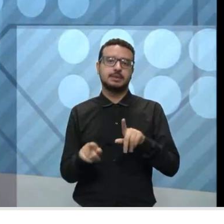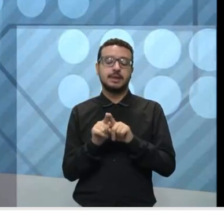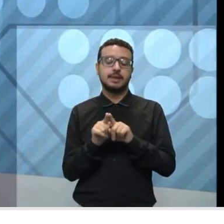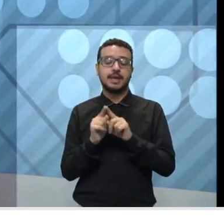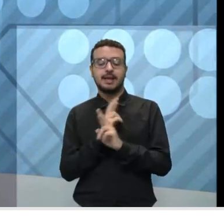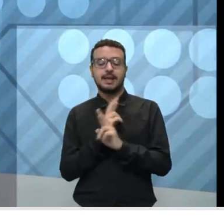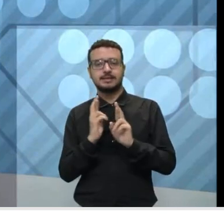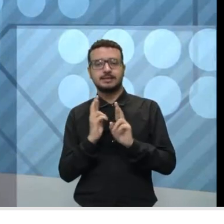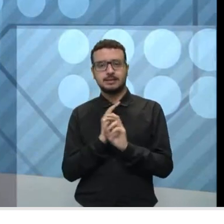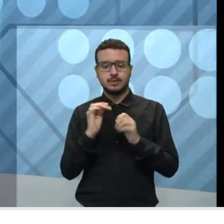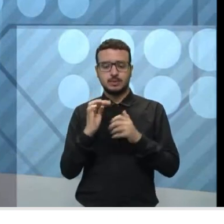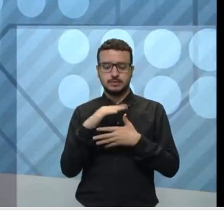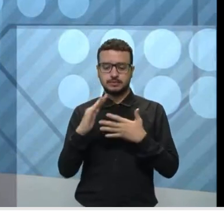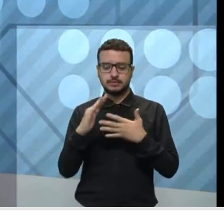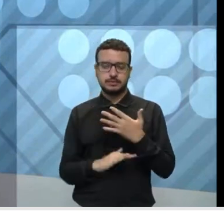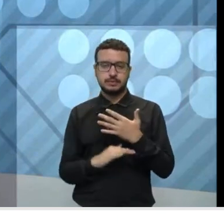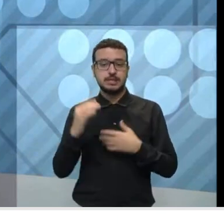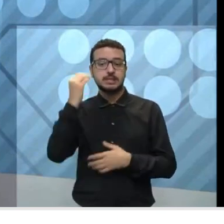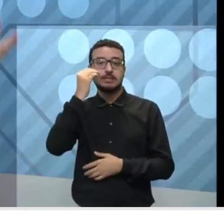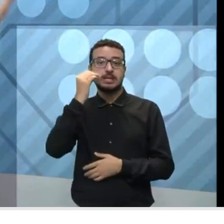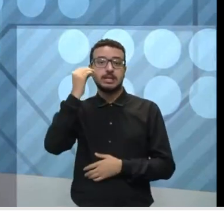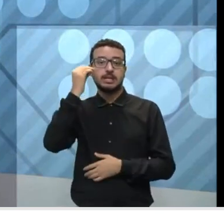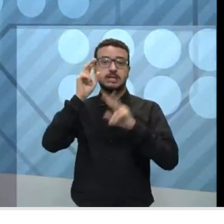são sujeitos iguais.